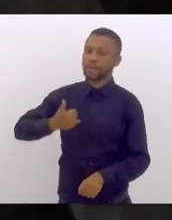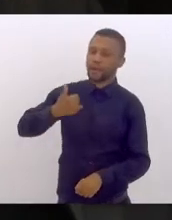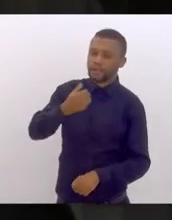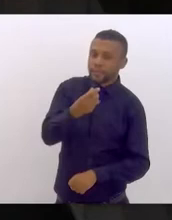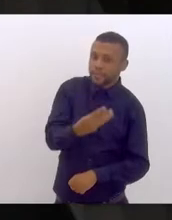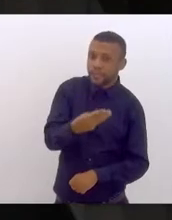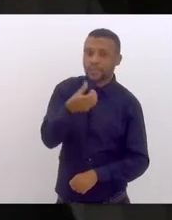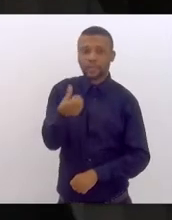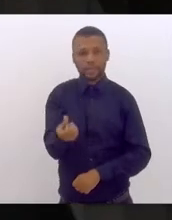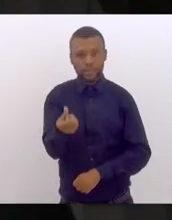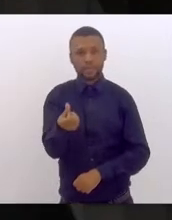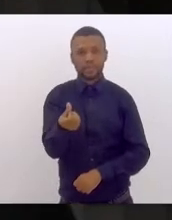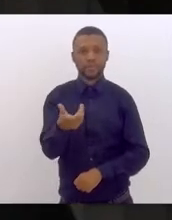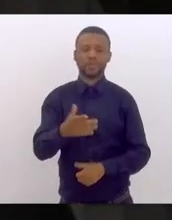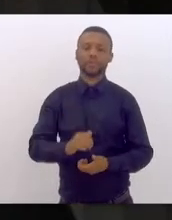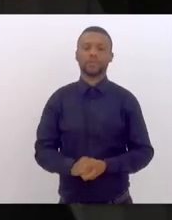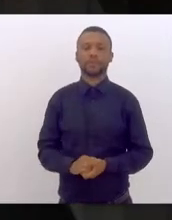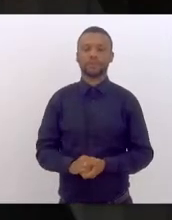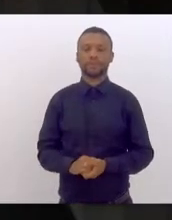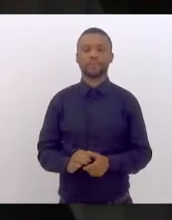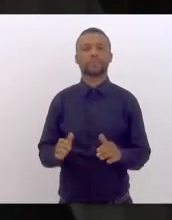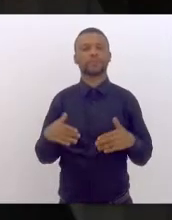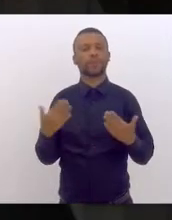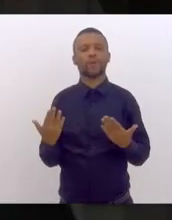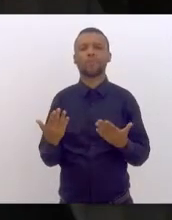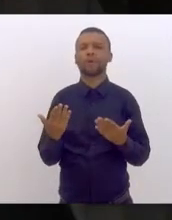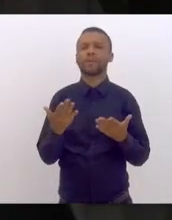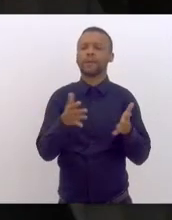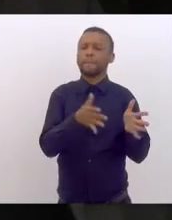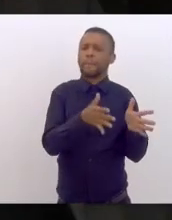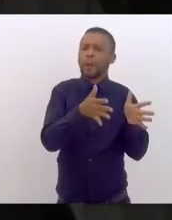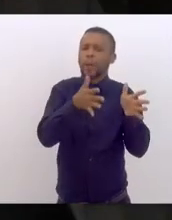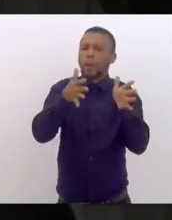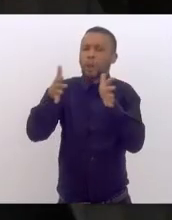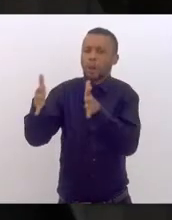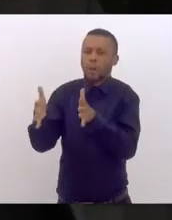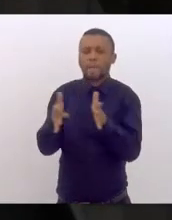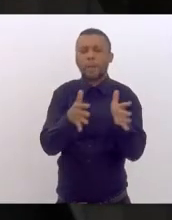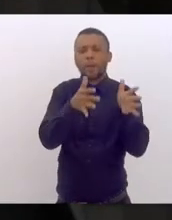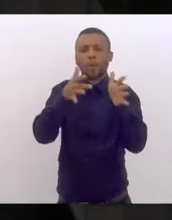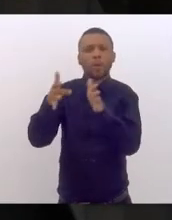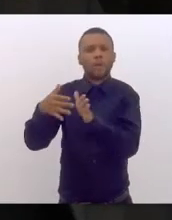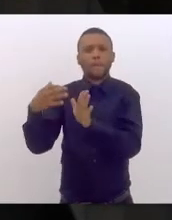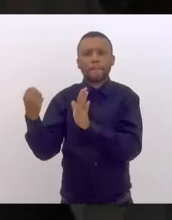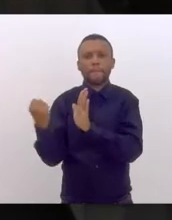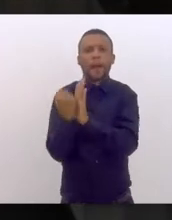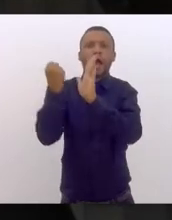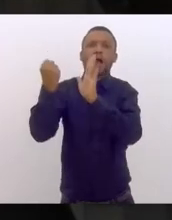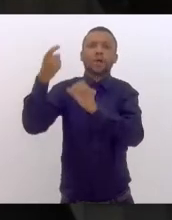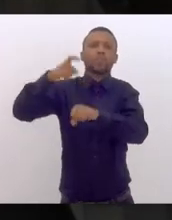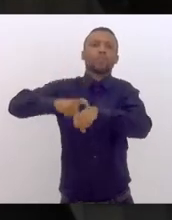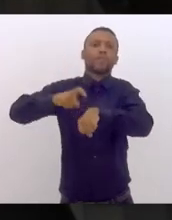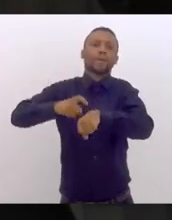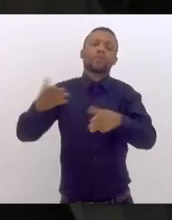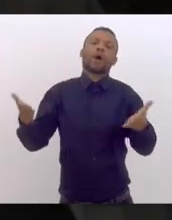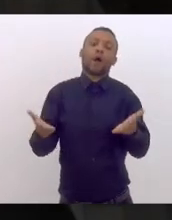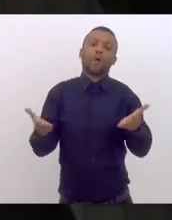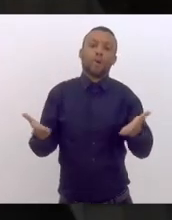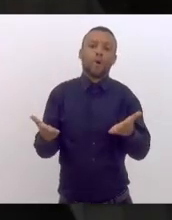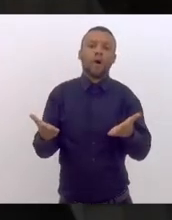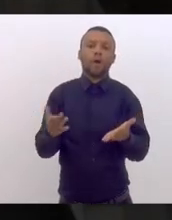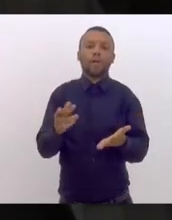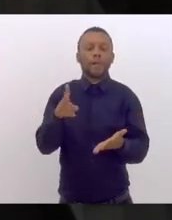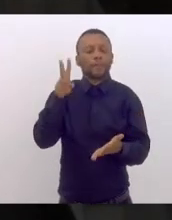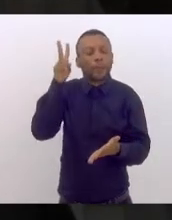e não e esses episódios todos passam ser agora muito